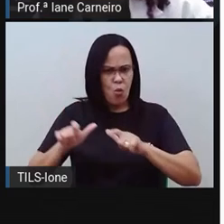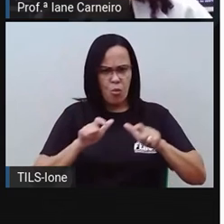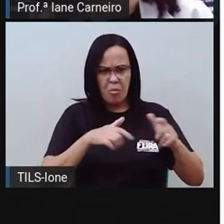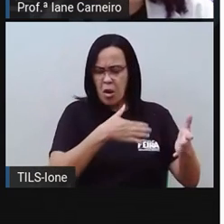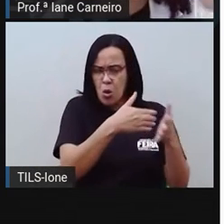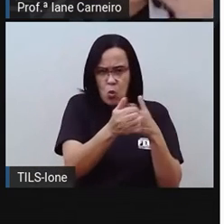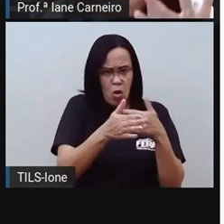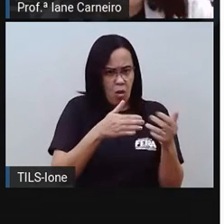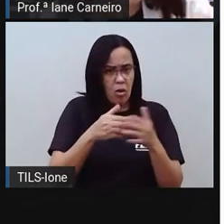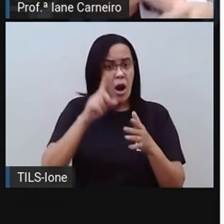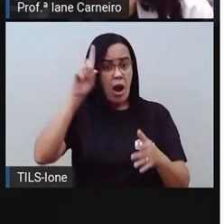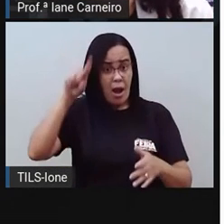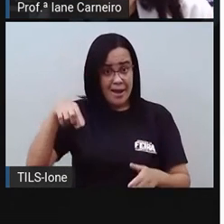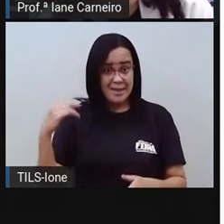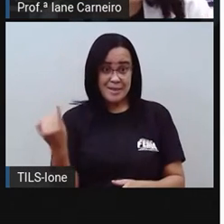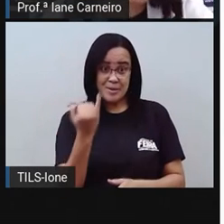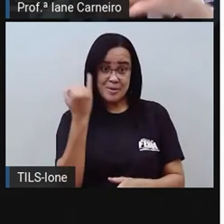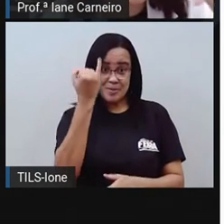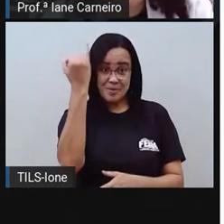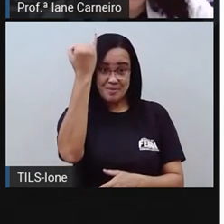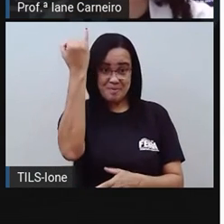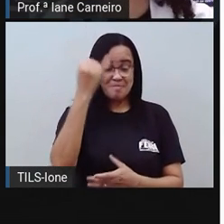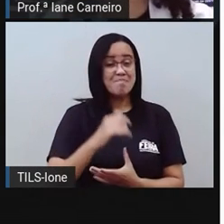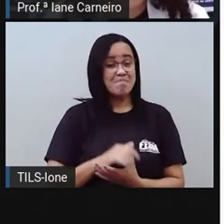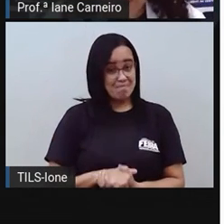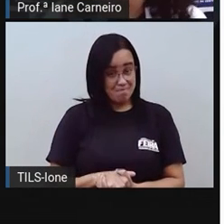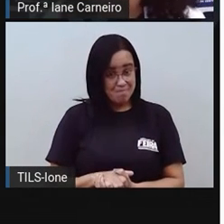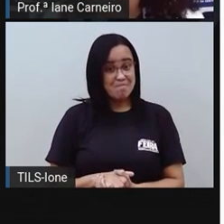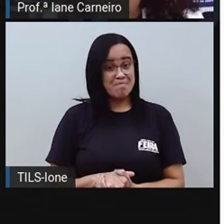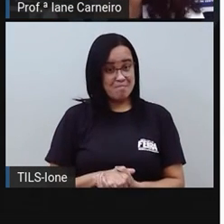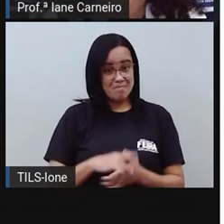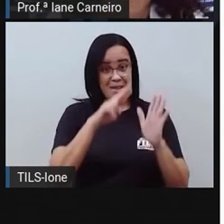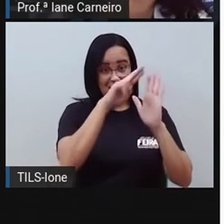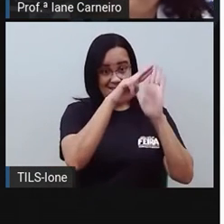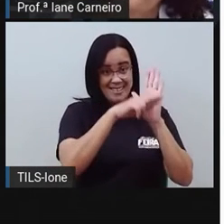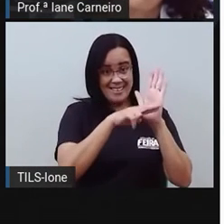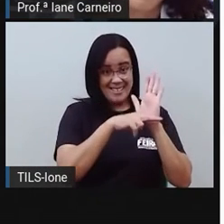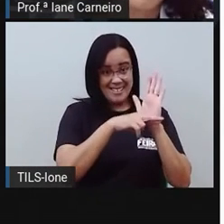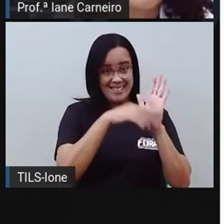da casa, e agora são regras de diversos ambientes, tá bom?